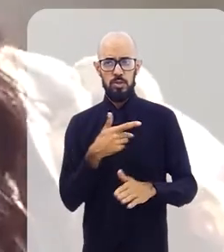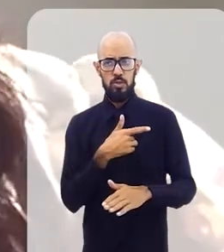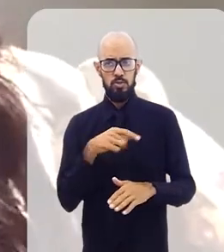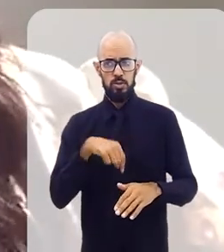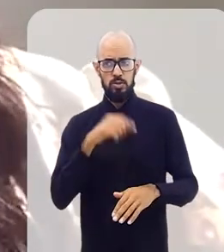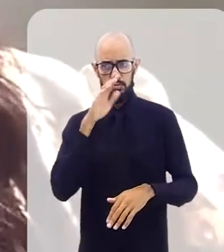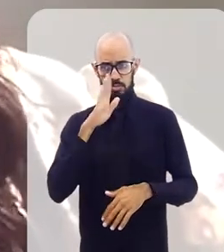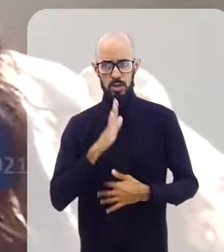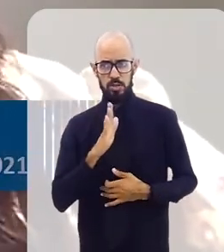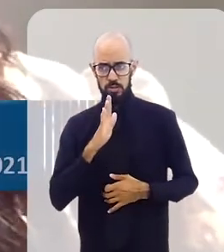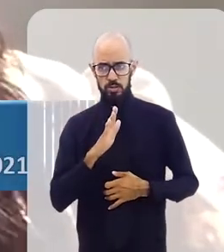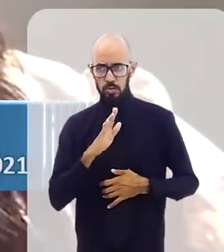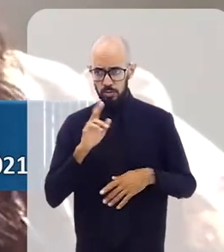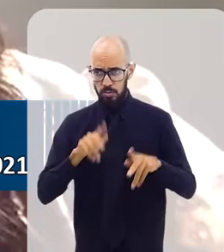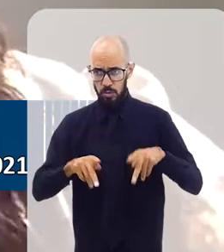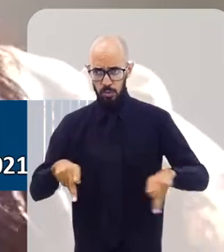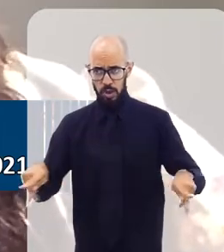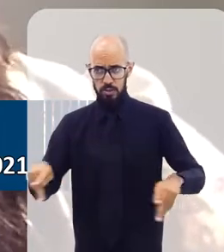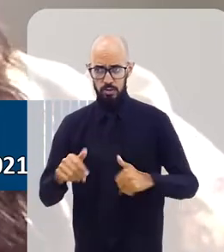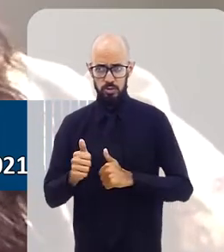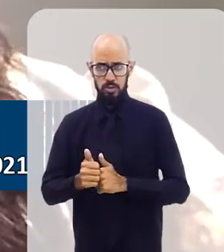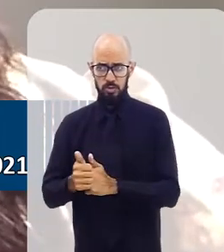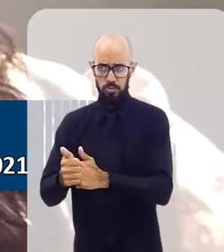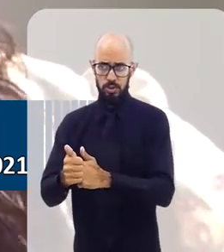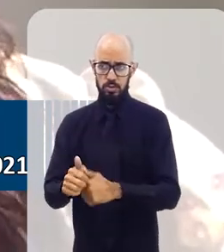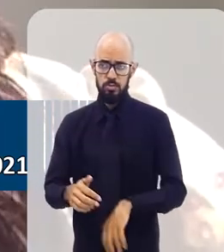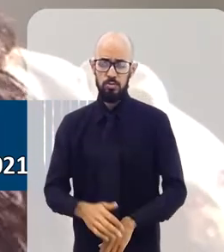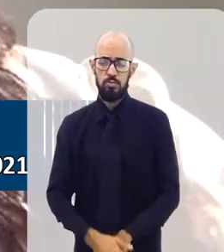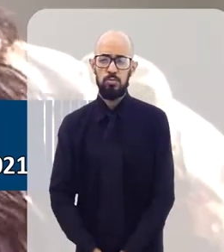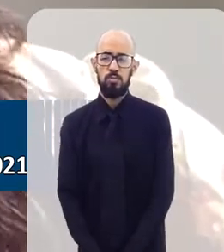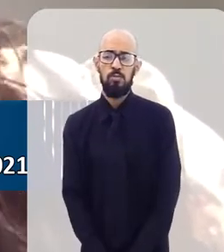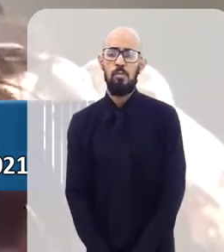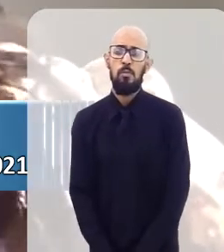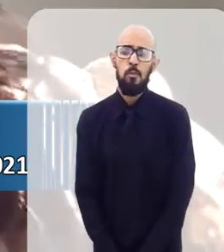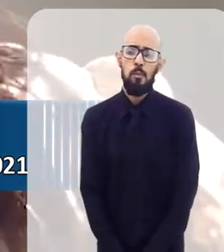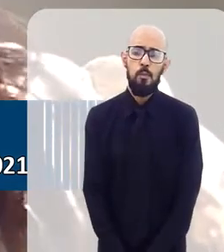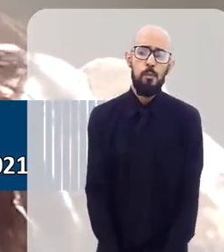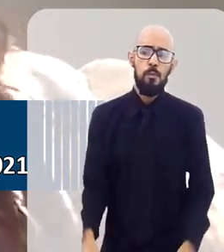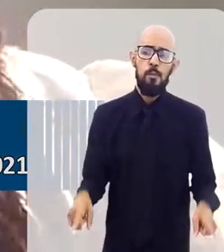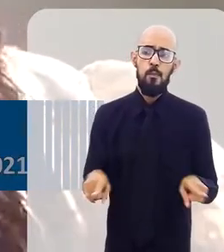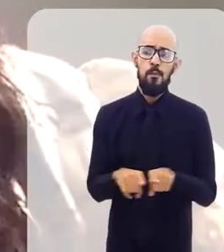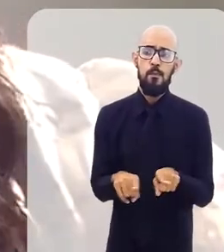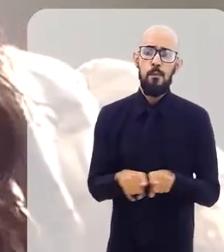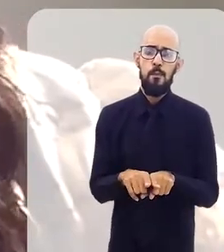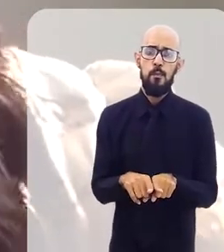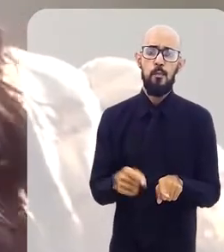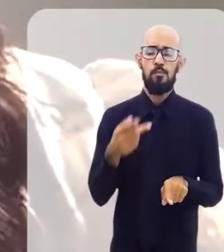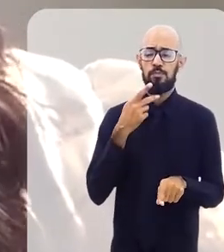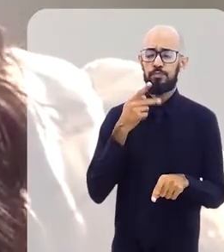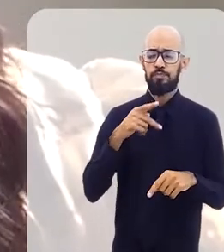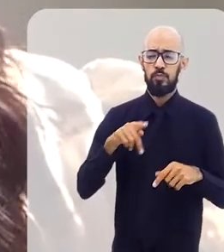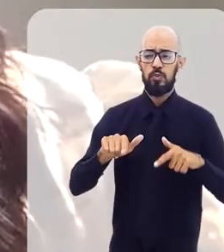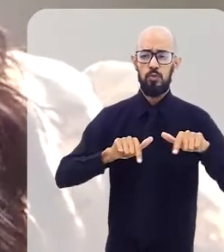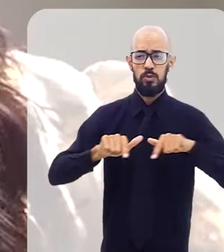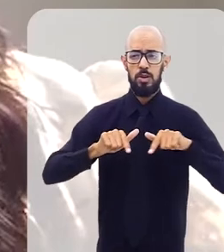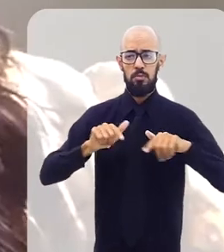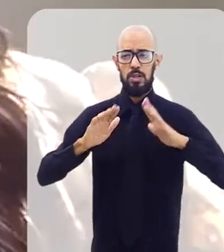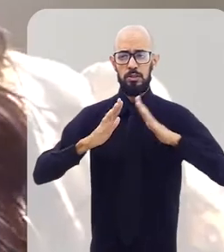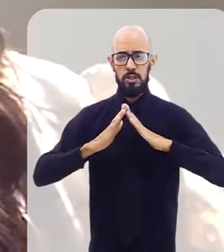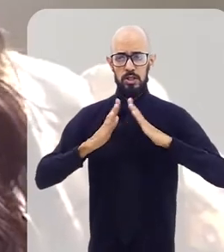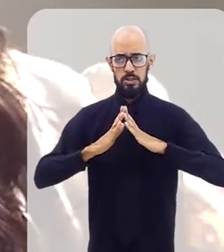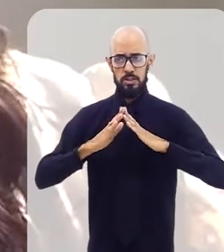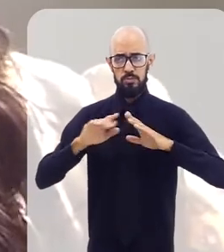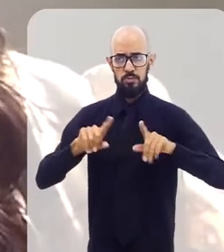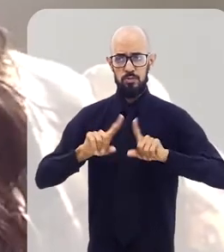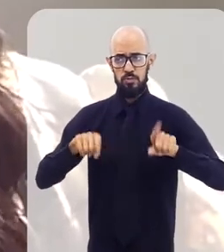que aqui no Brasil grande parte da população está seguindo bem direitinho. E a gente também abordou a questão do home office, né? Que